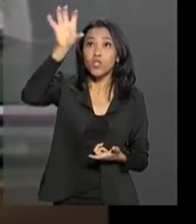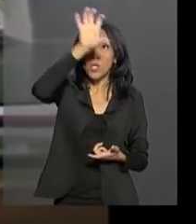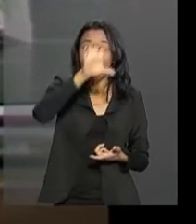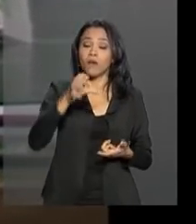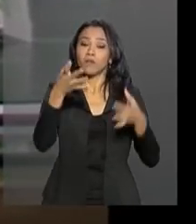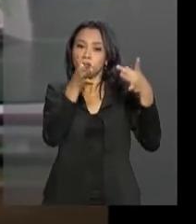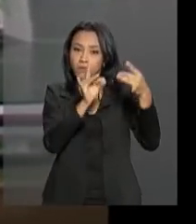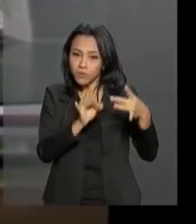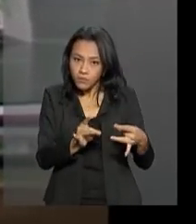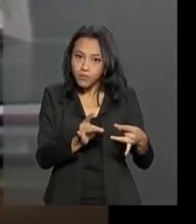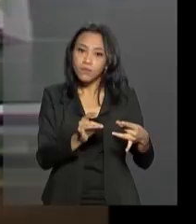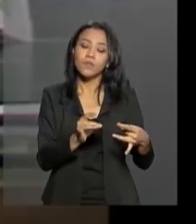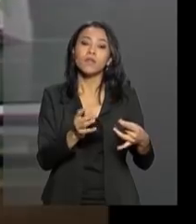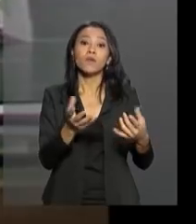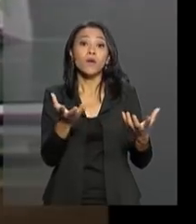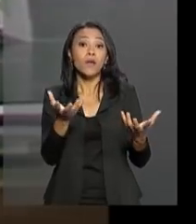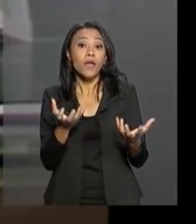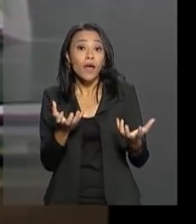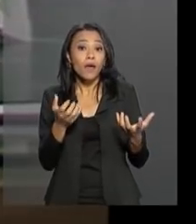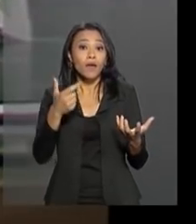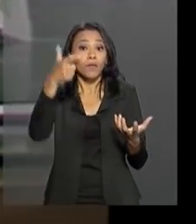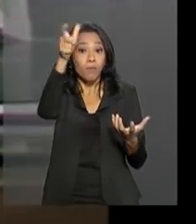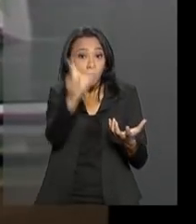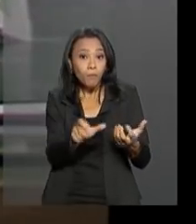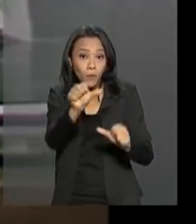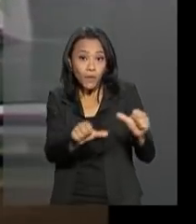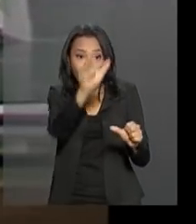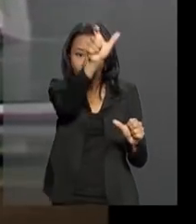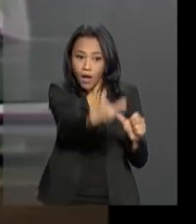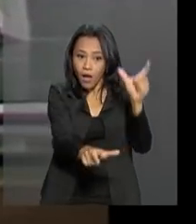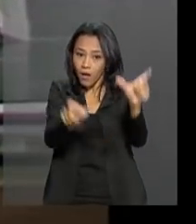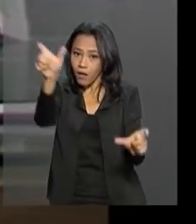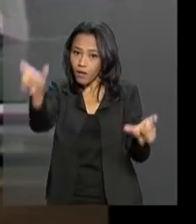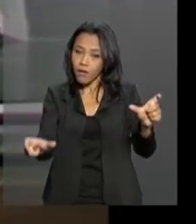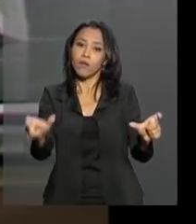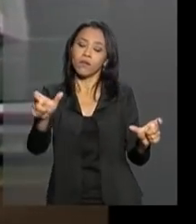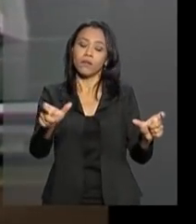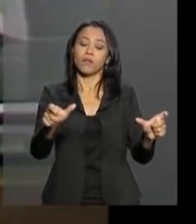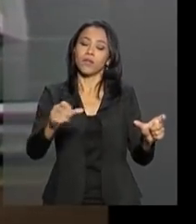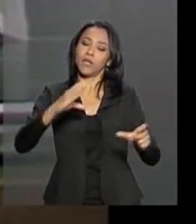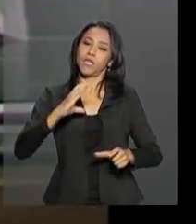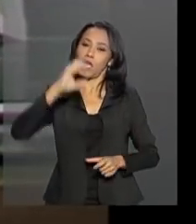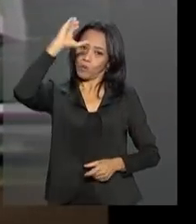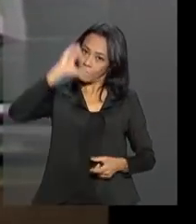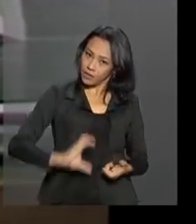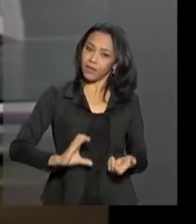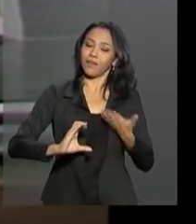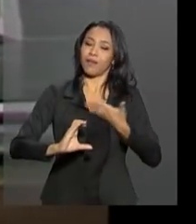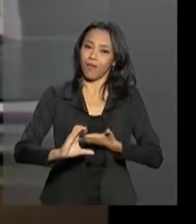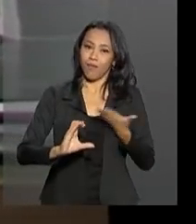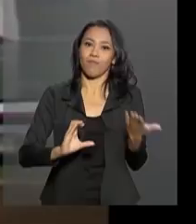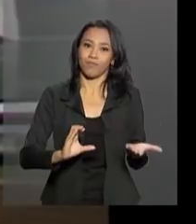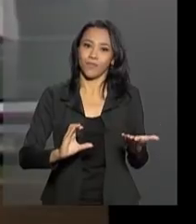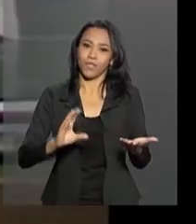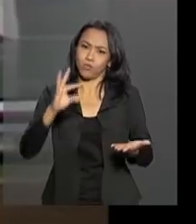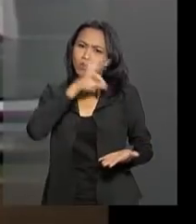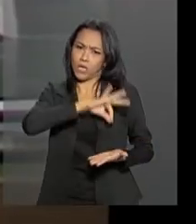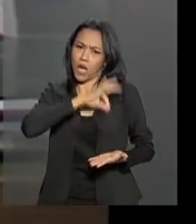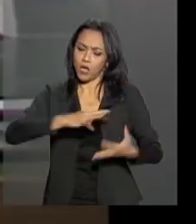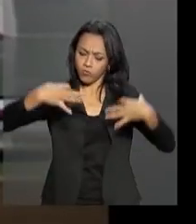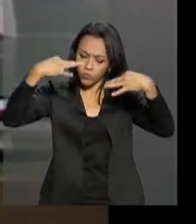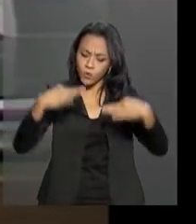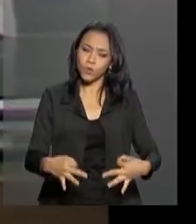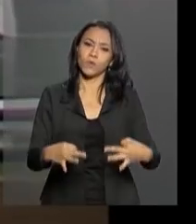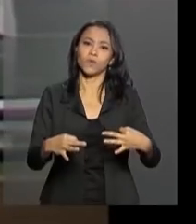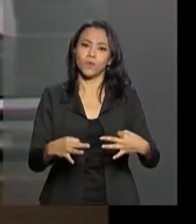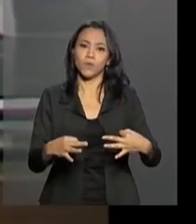mudou quando quer mudar o homem cidadão. E é só cidadão quem ganha justo e suficiente salário,